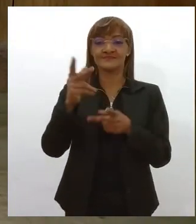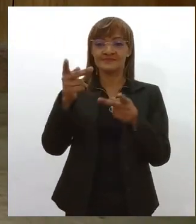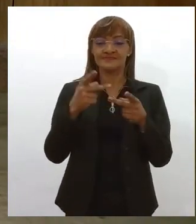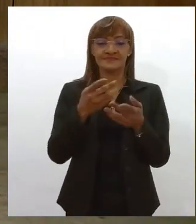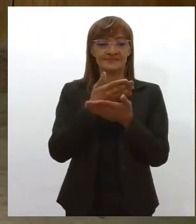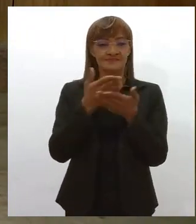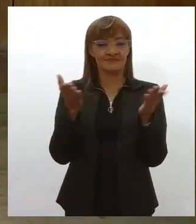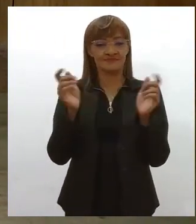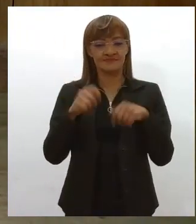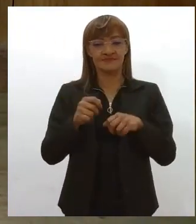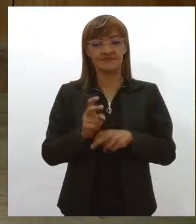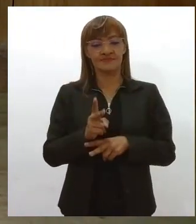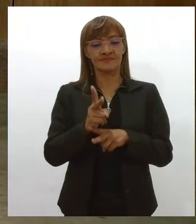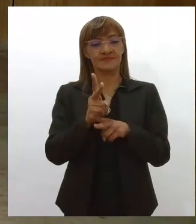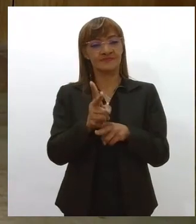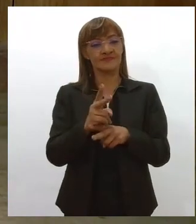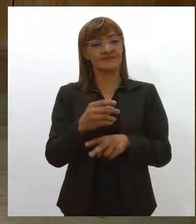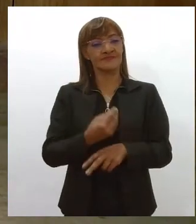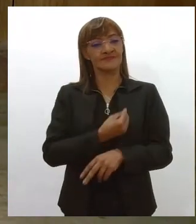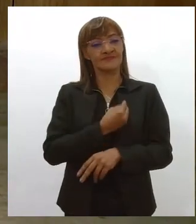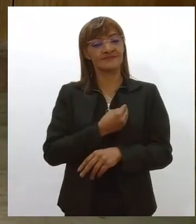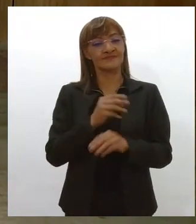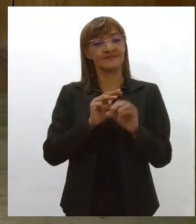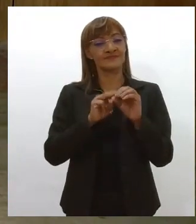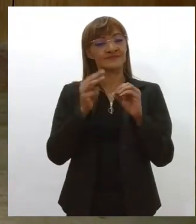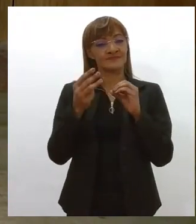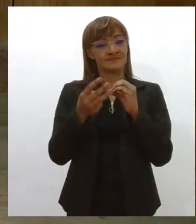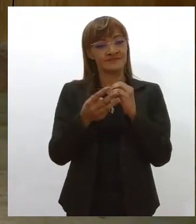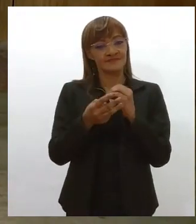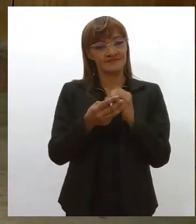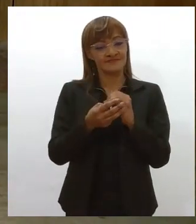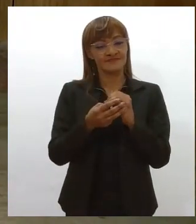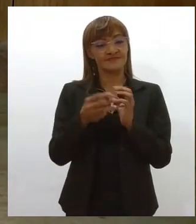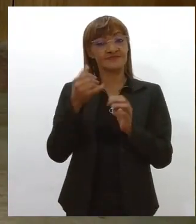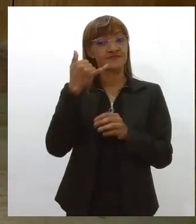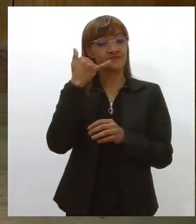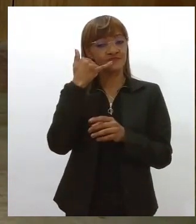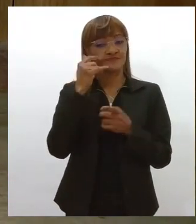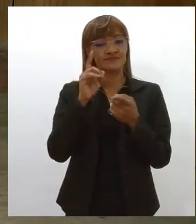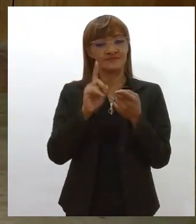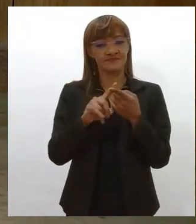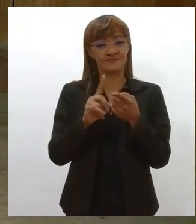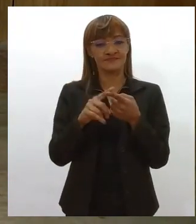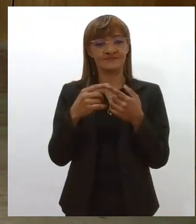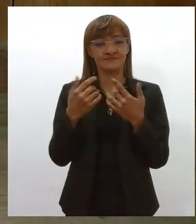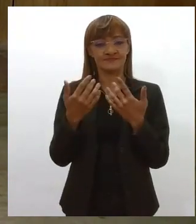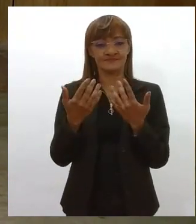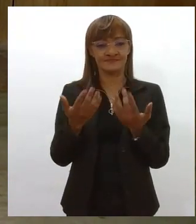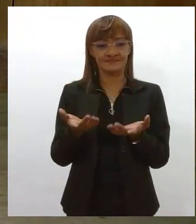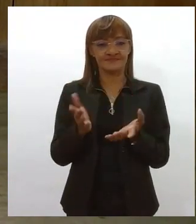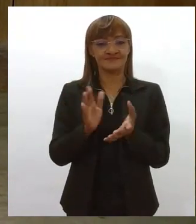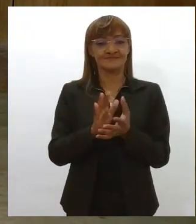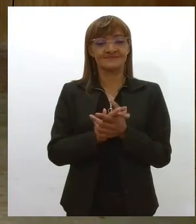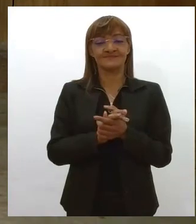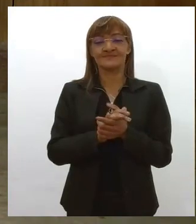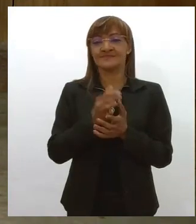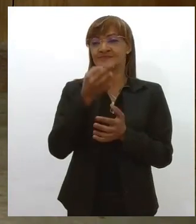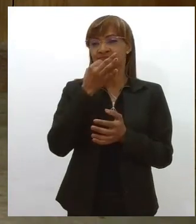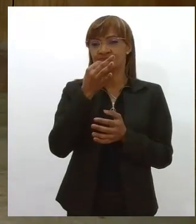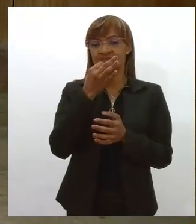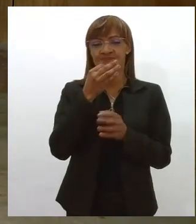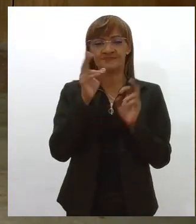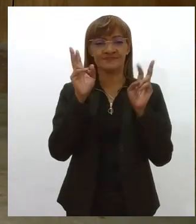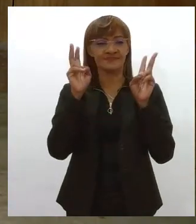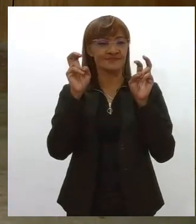continue aqui com a gente na TV Alese. Tem o nosso telefone também, que a gente recebe sugestões de temas, a gente